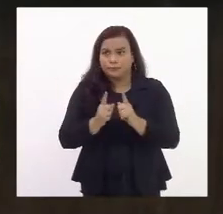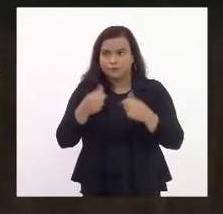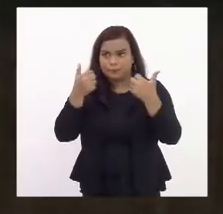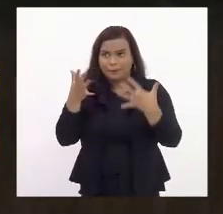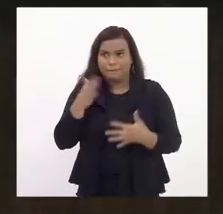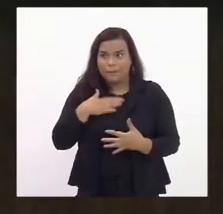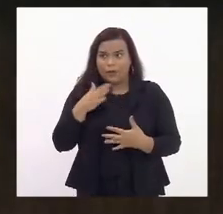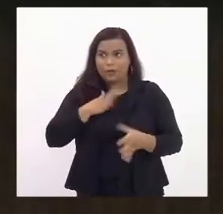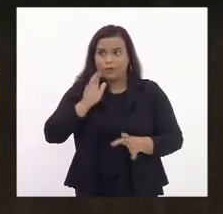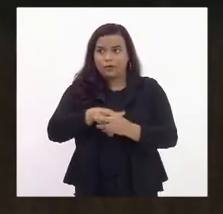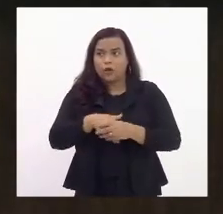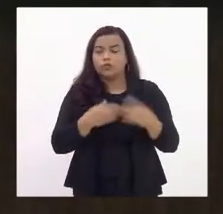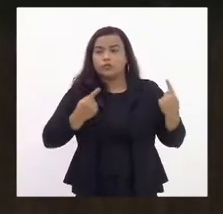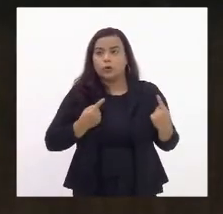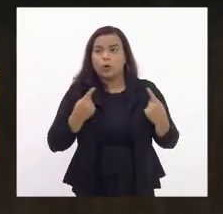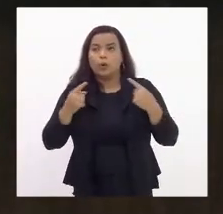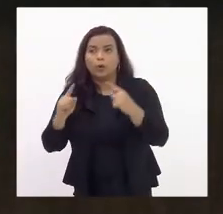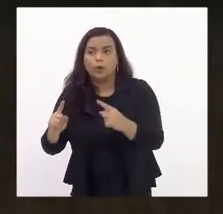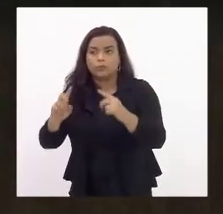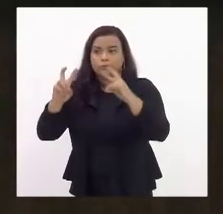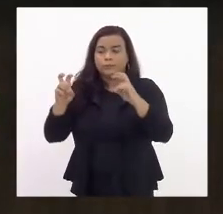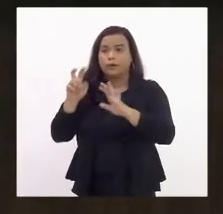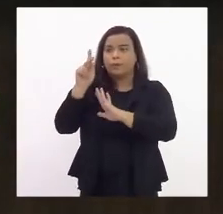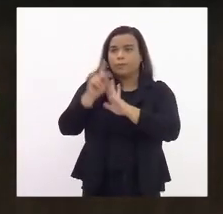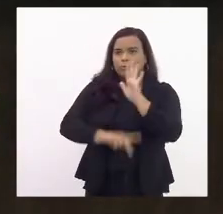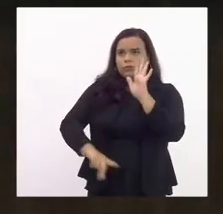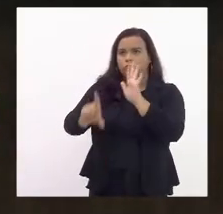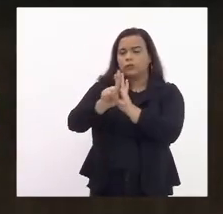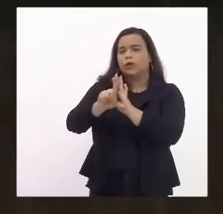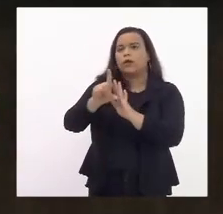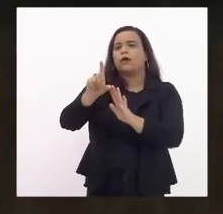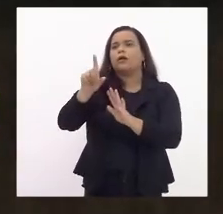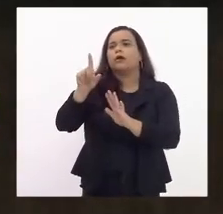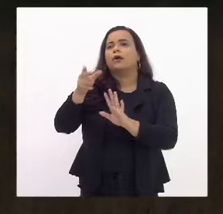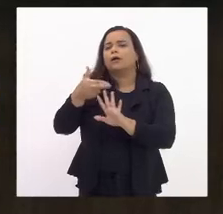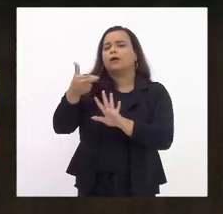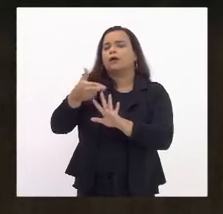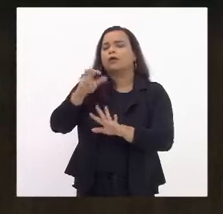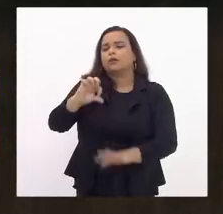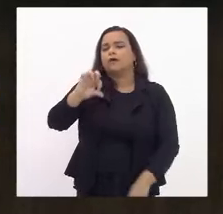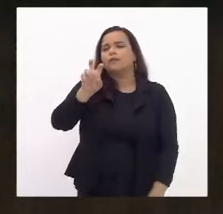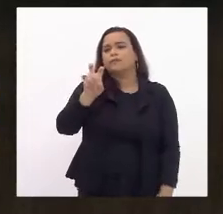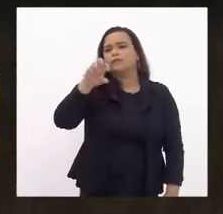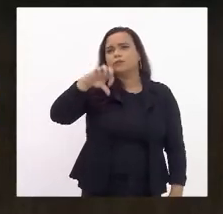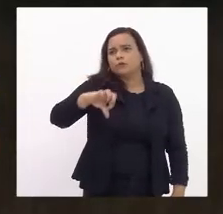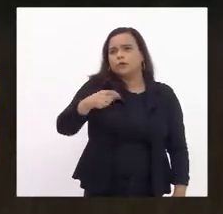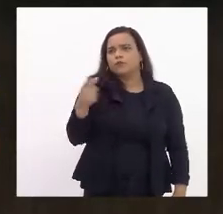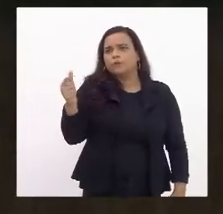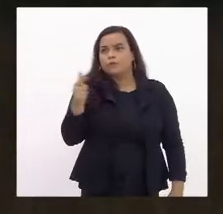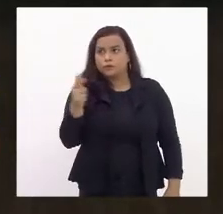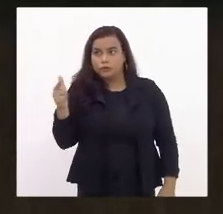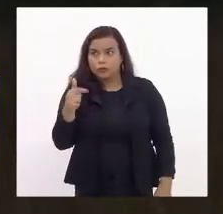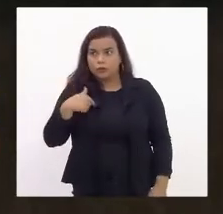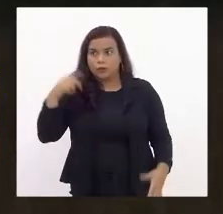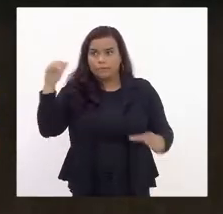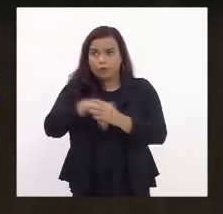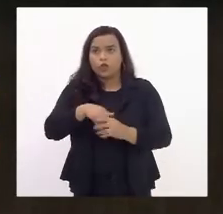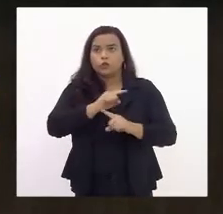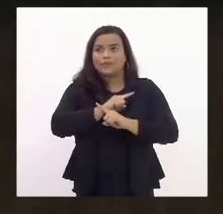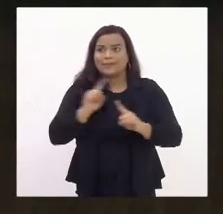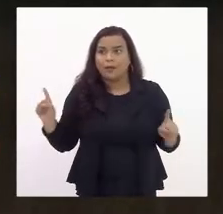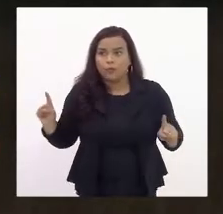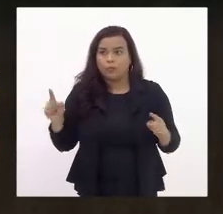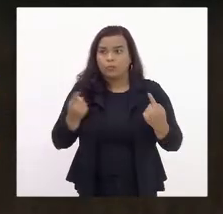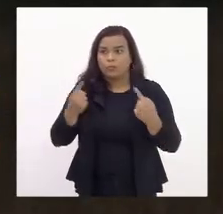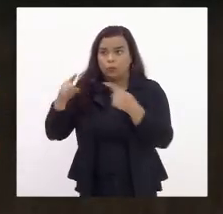voto contrário ao projeto de resolução 959 de 2022. Então, Valdeque Carneiro vota não, contrário